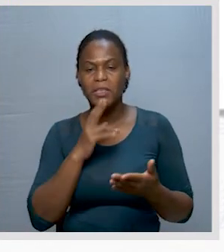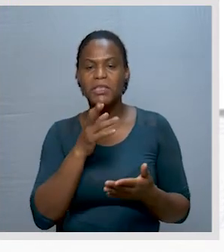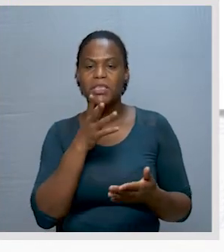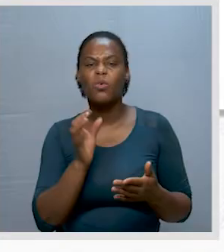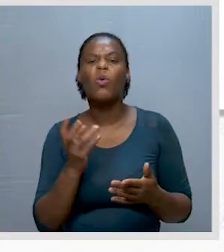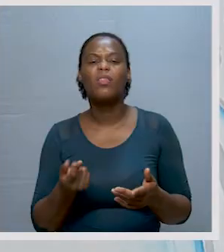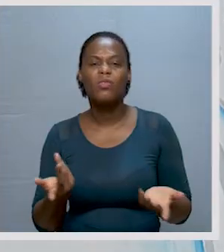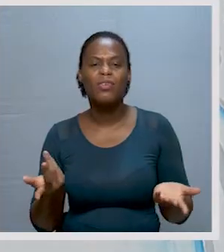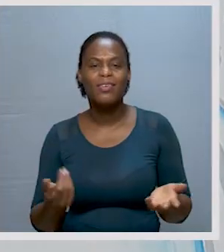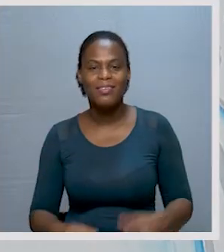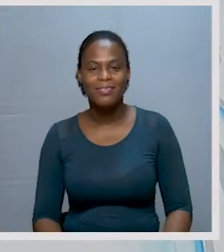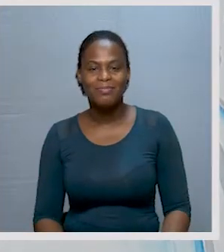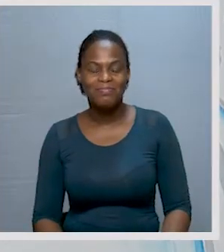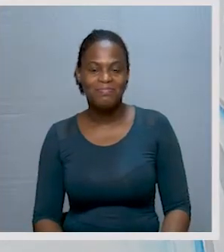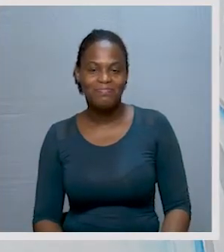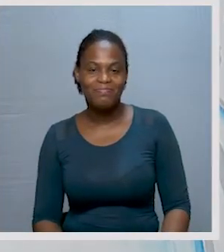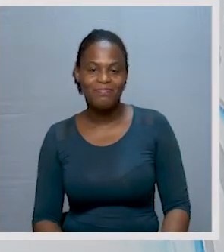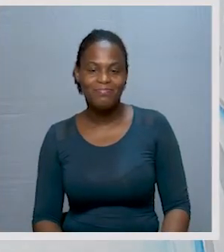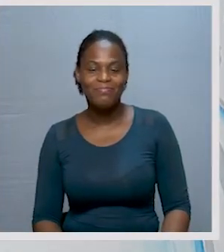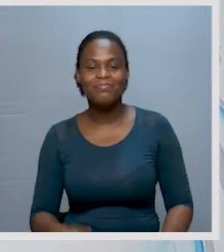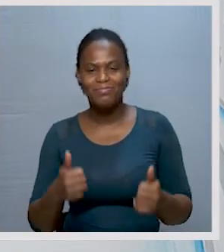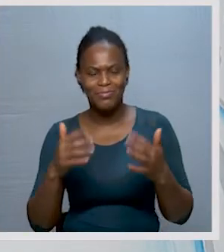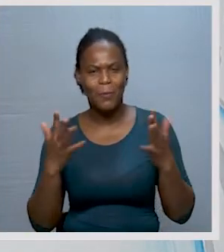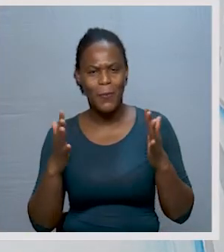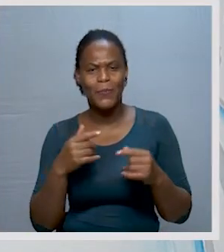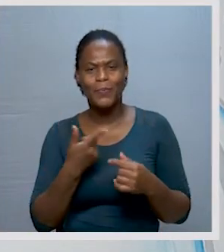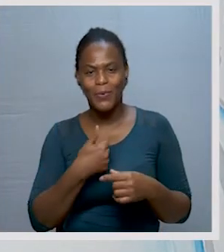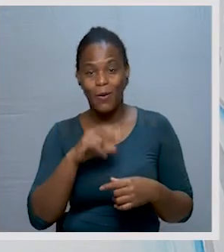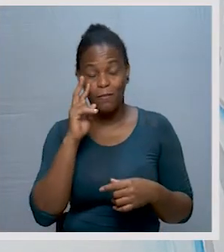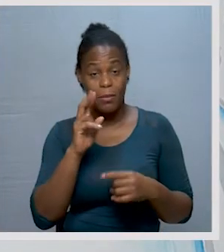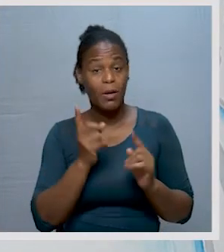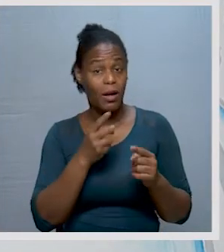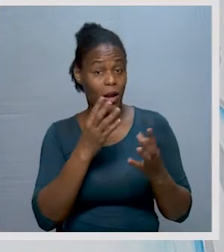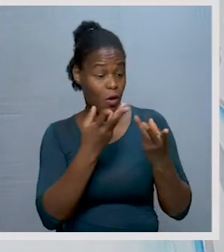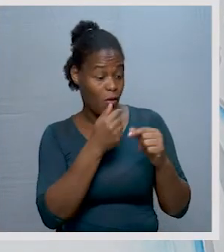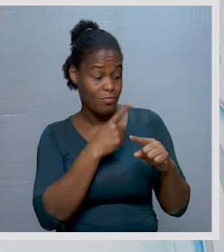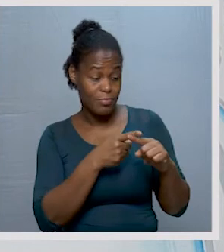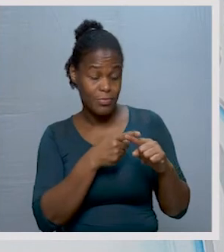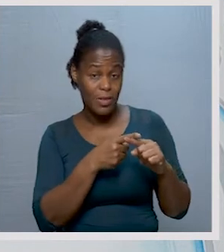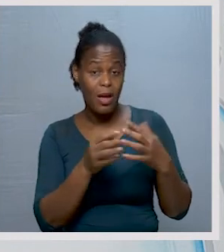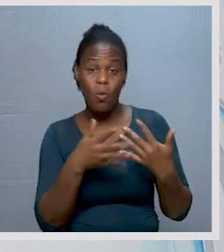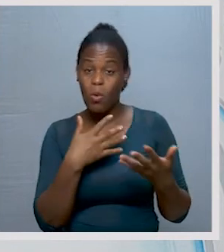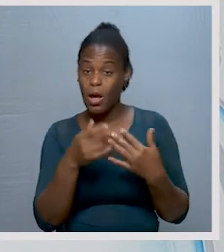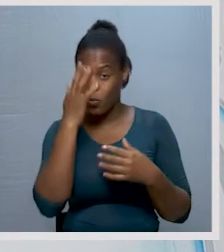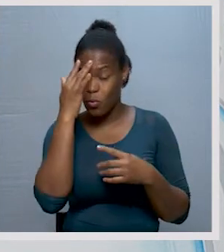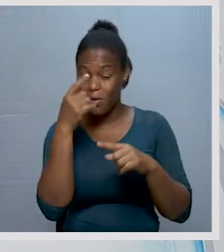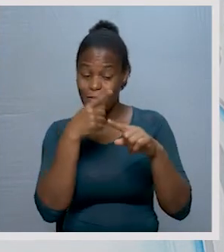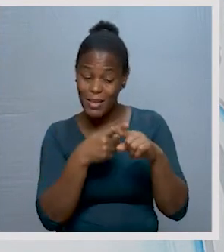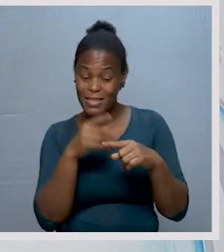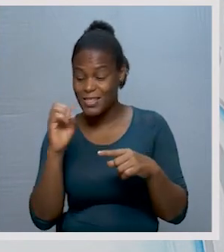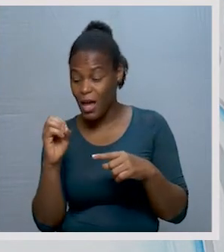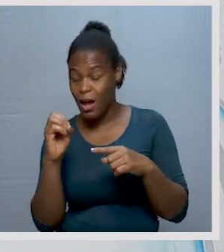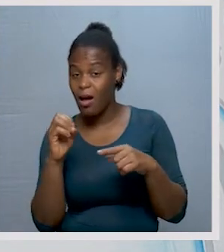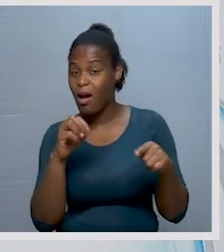é que vão ter que dizer. Como é que fica? Muito bem. Nós vimos que na multiplicação, qualquer número